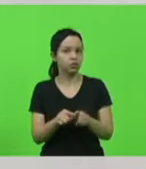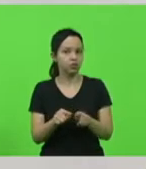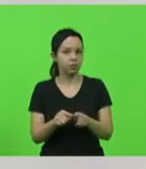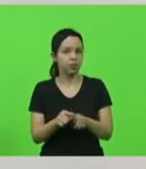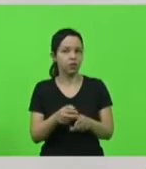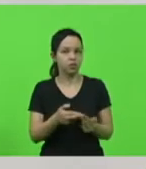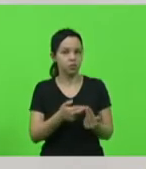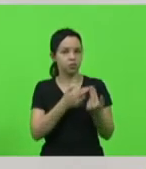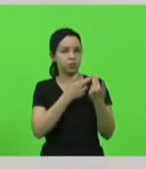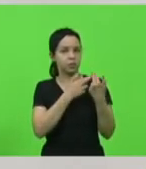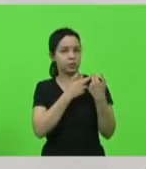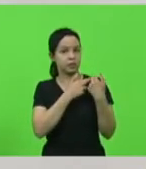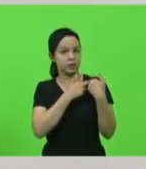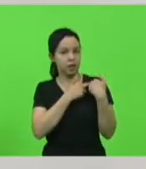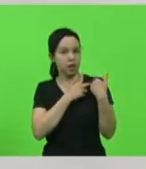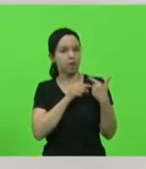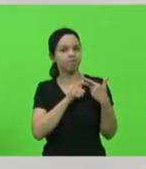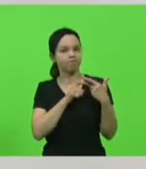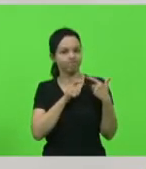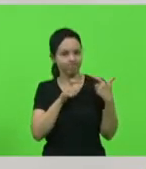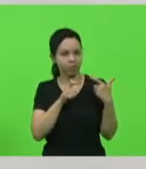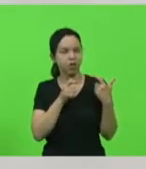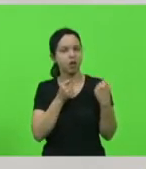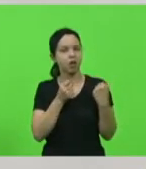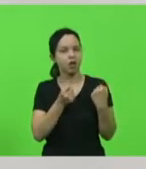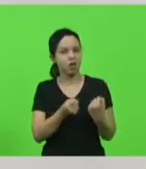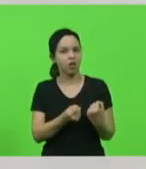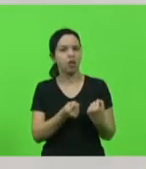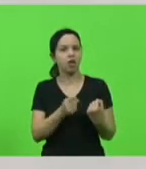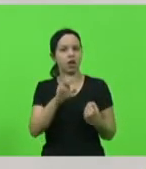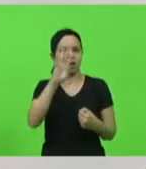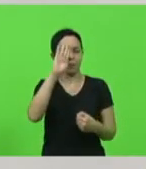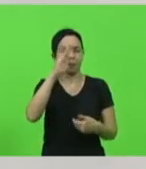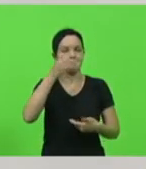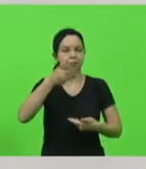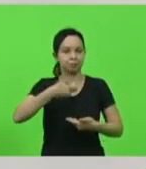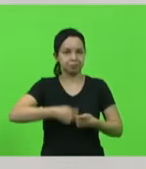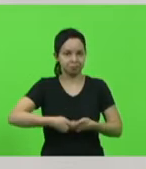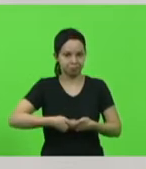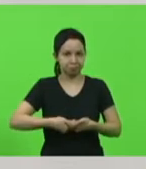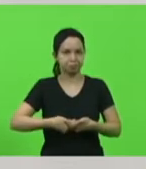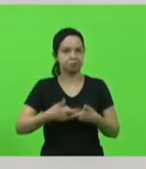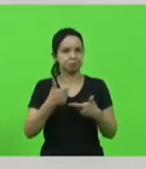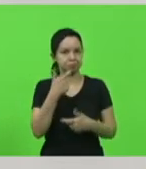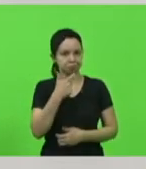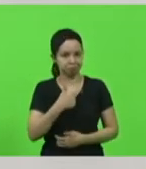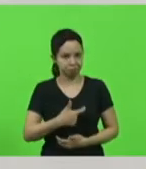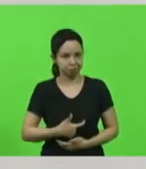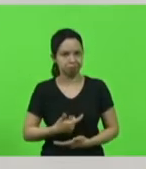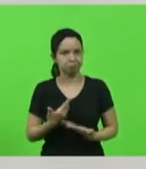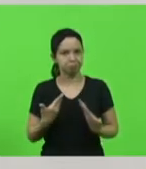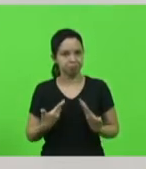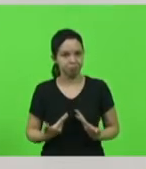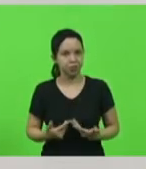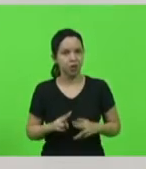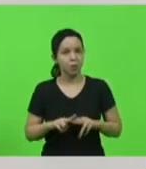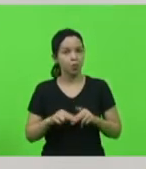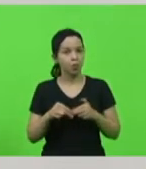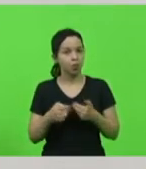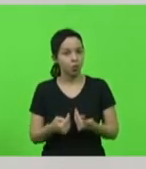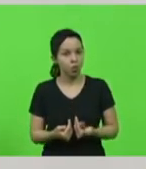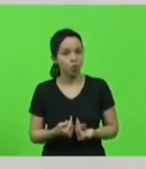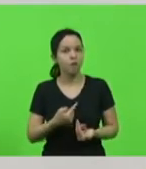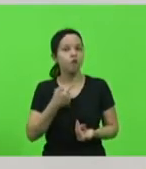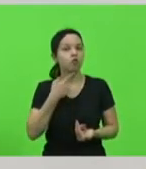que teriam depositado confiança na minha pessoa. Por isso, pela minha vontade de trabalhar,